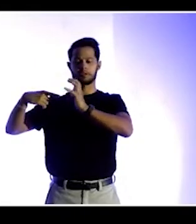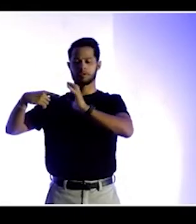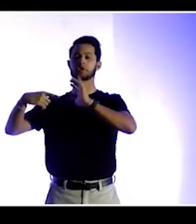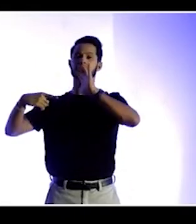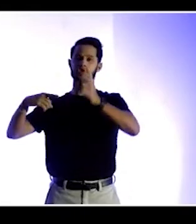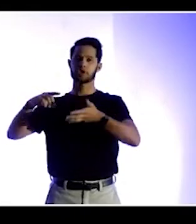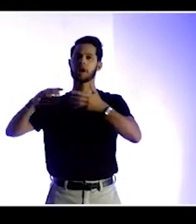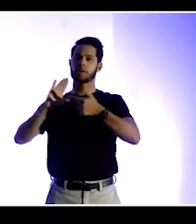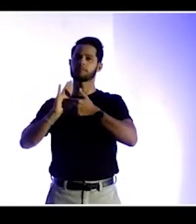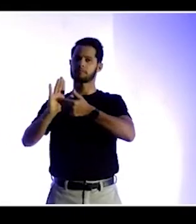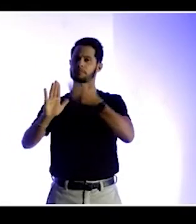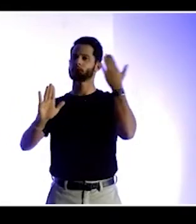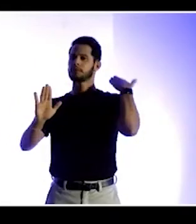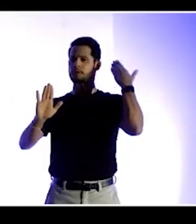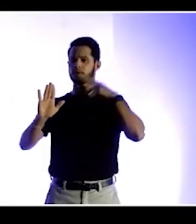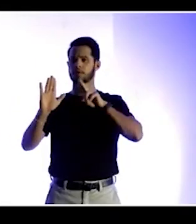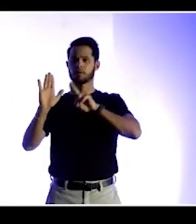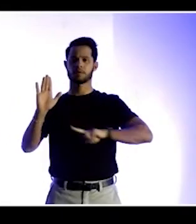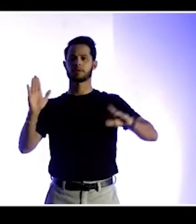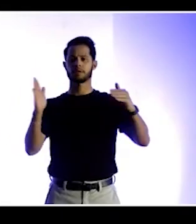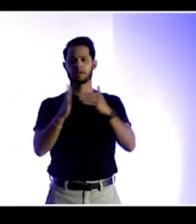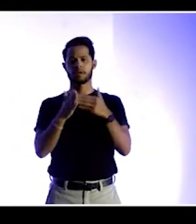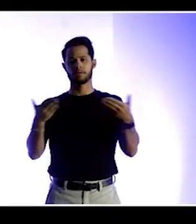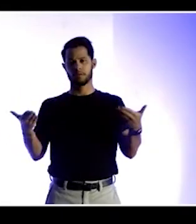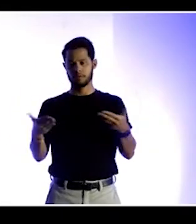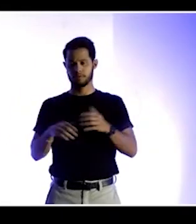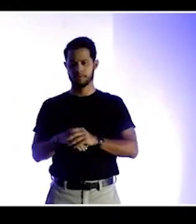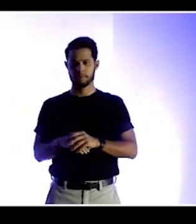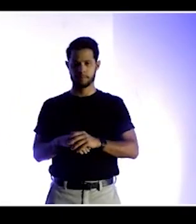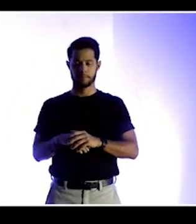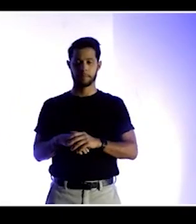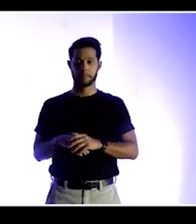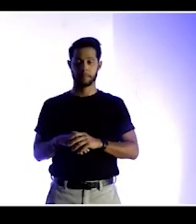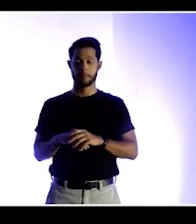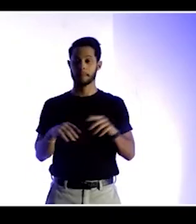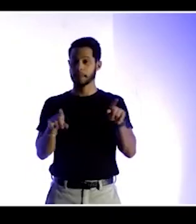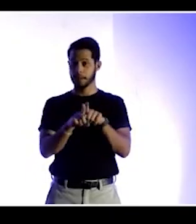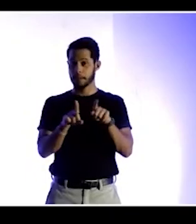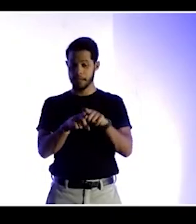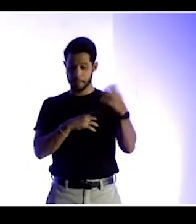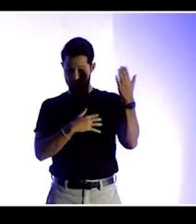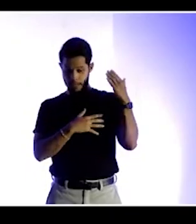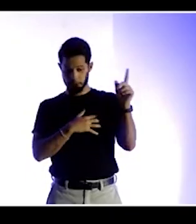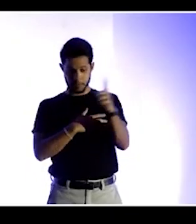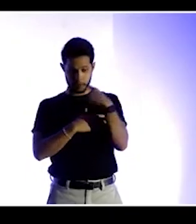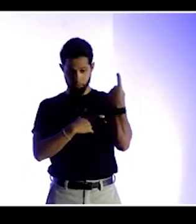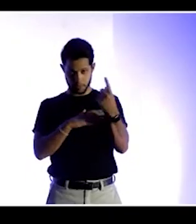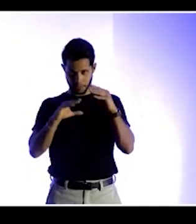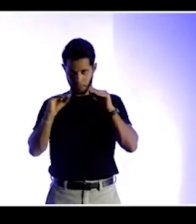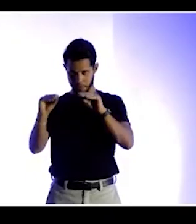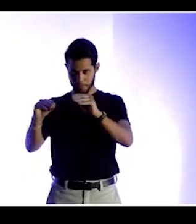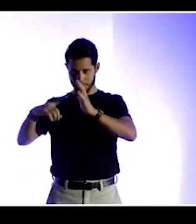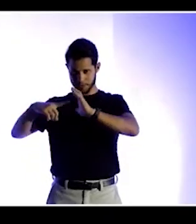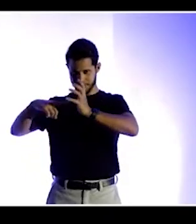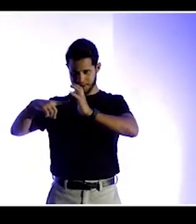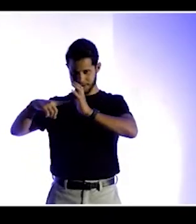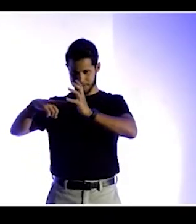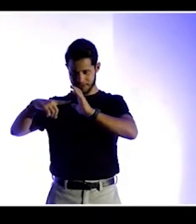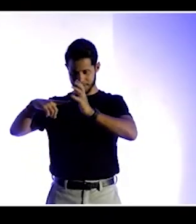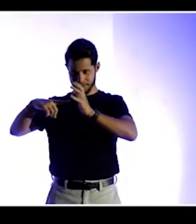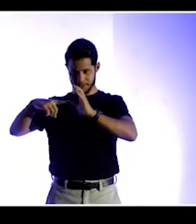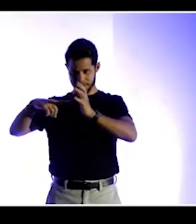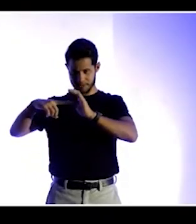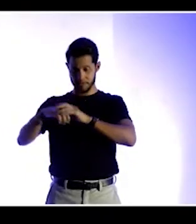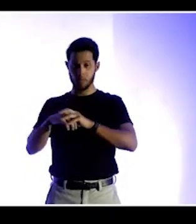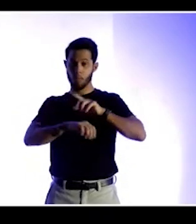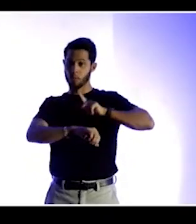residência típica brasileira. Detalhe, naquela época, quando nós instalamos esse cara aqui, o payback, ou seja,